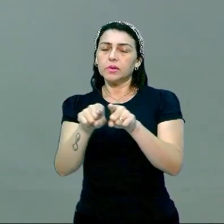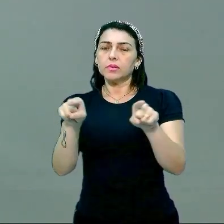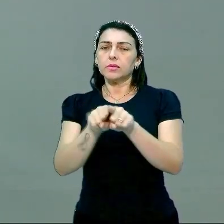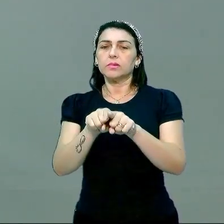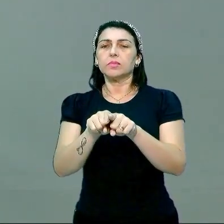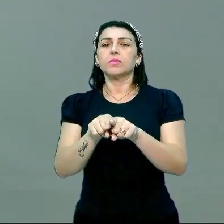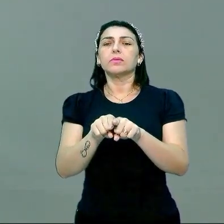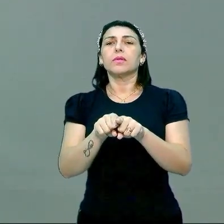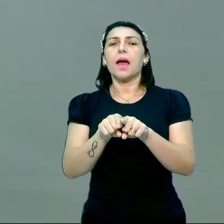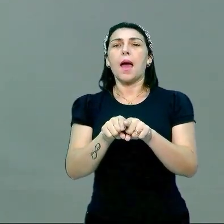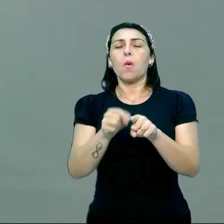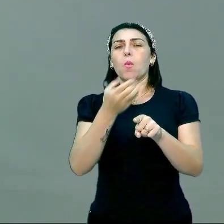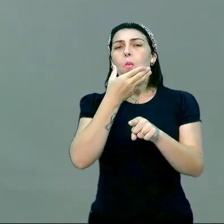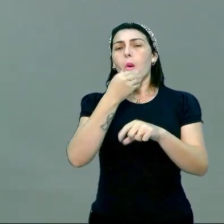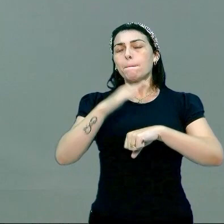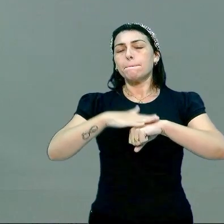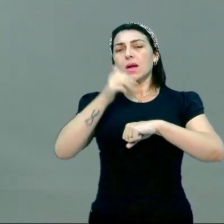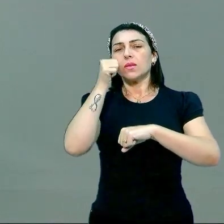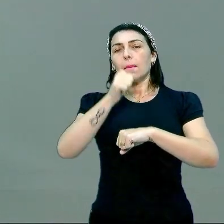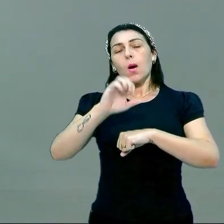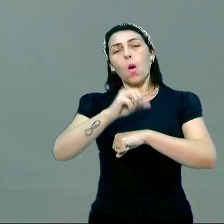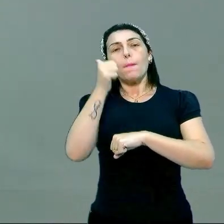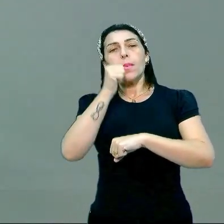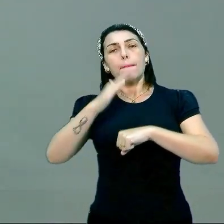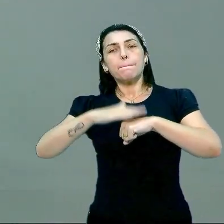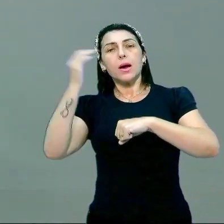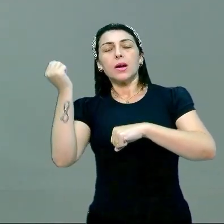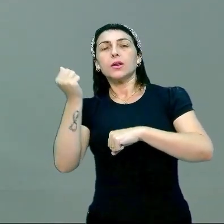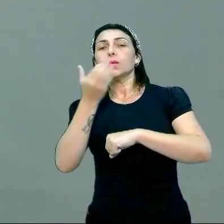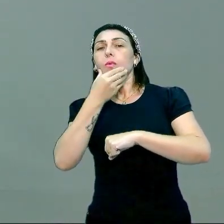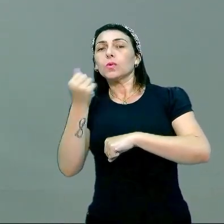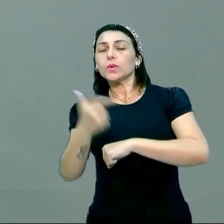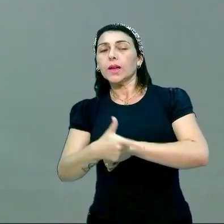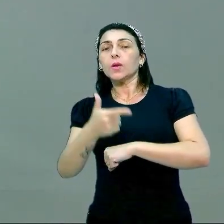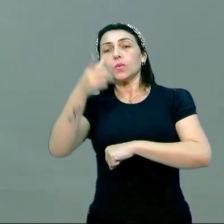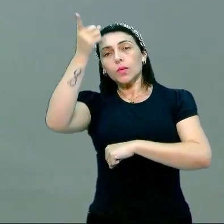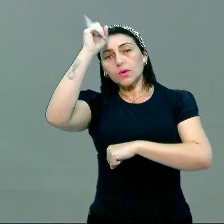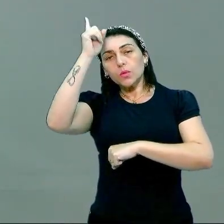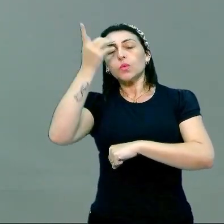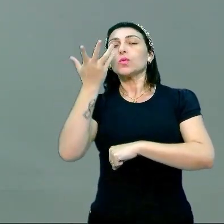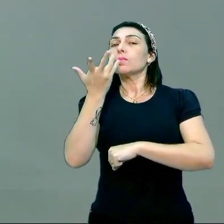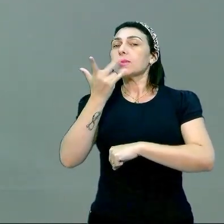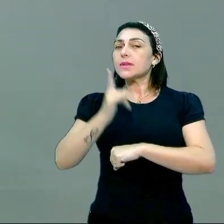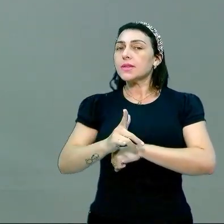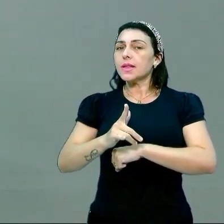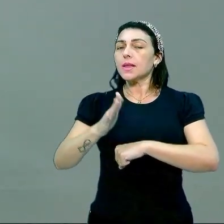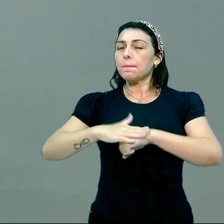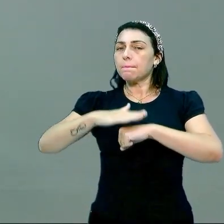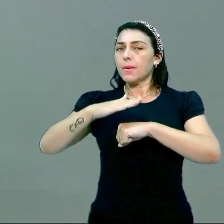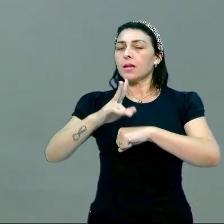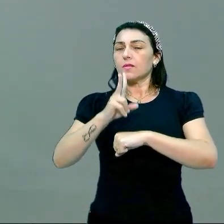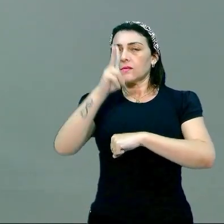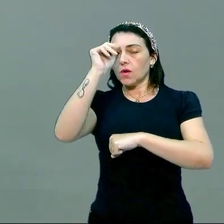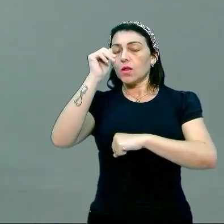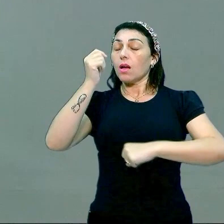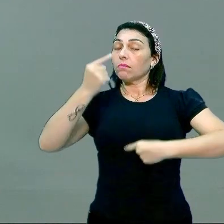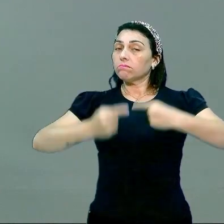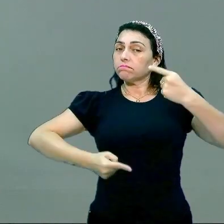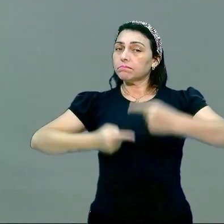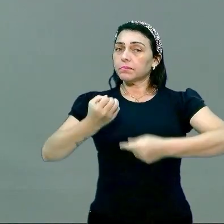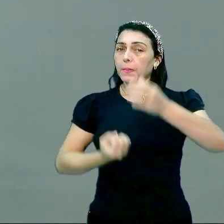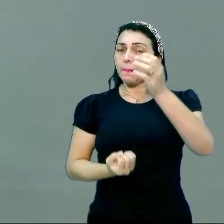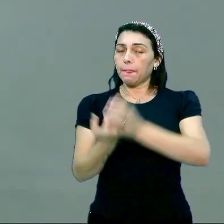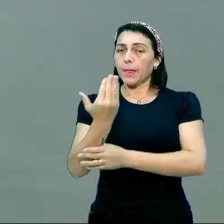do homem sobre a mulher ou da mulher sobre o homem, ou do homem, dos adultos sobre as crianças. É um modo de